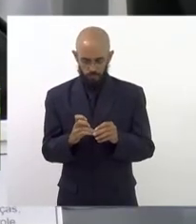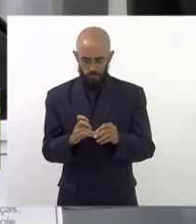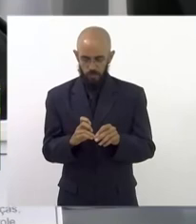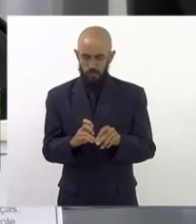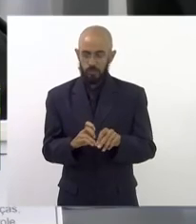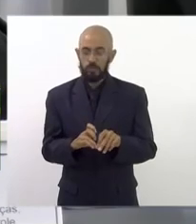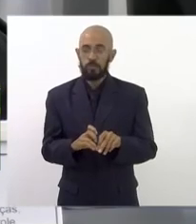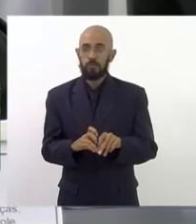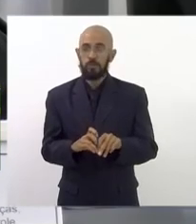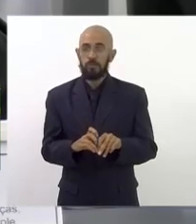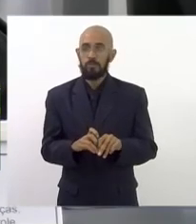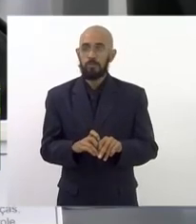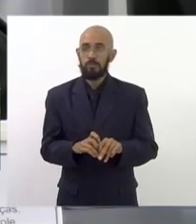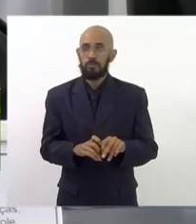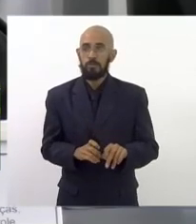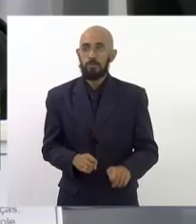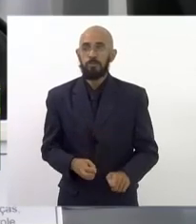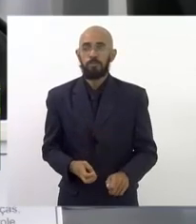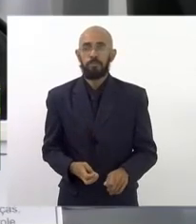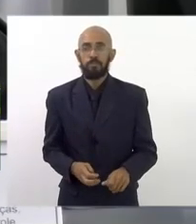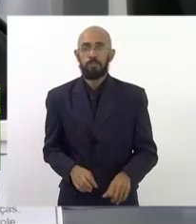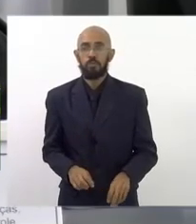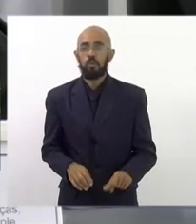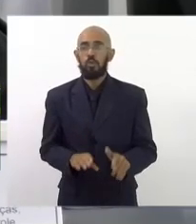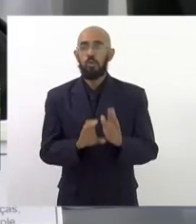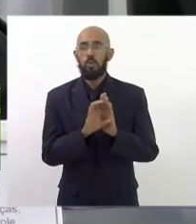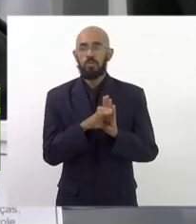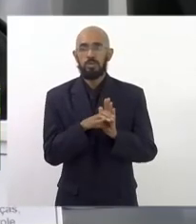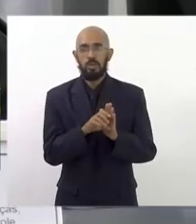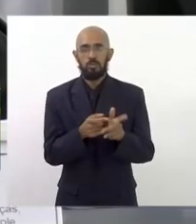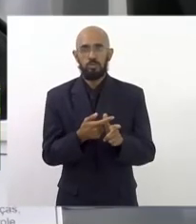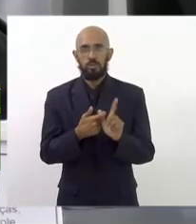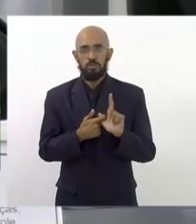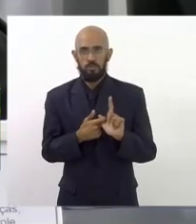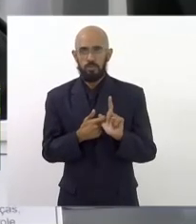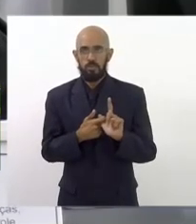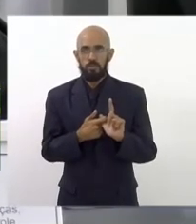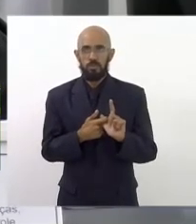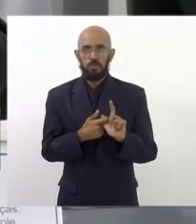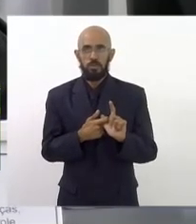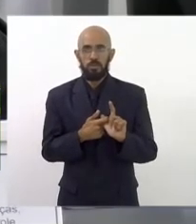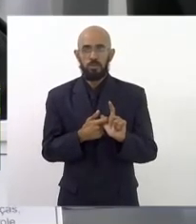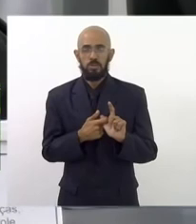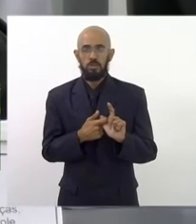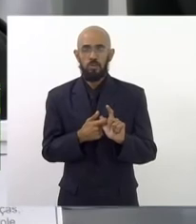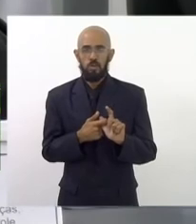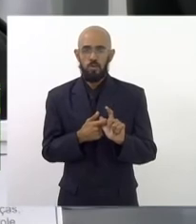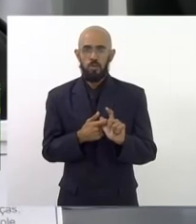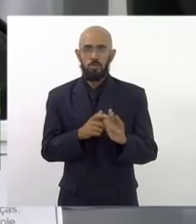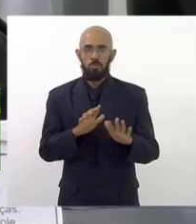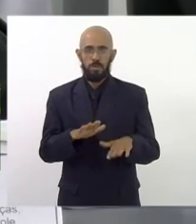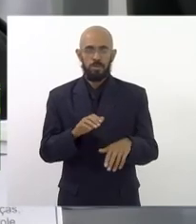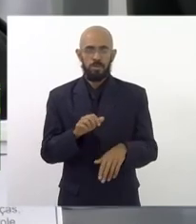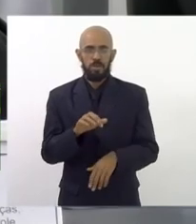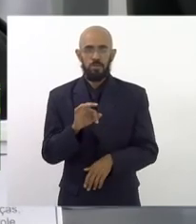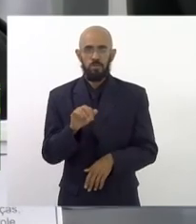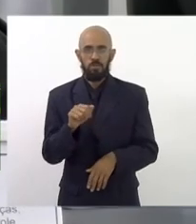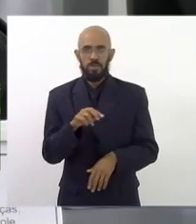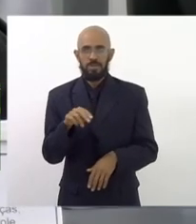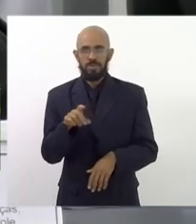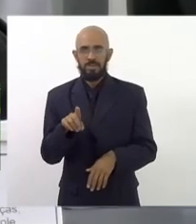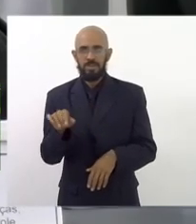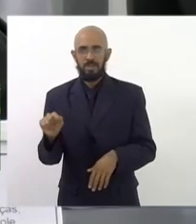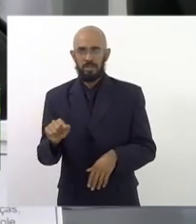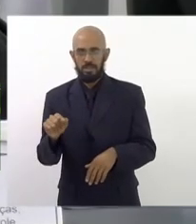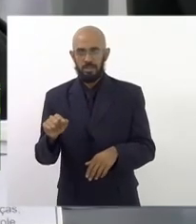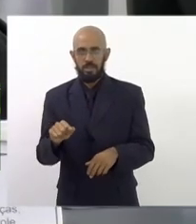da definição dos conceitos de devedor contumaz. E a Fazenda ficou de mandar um